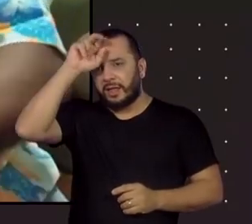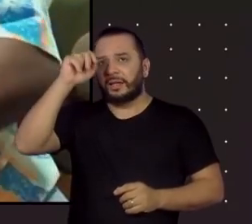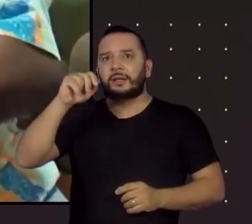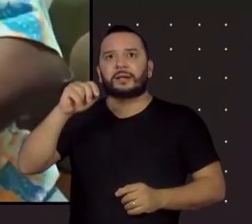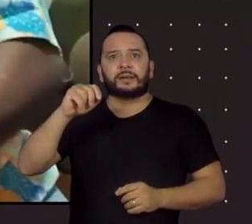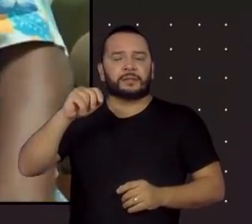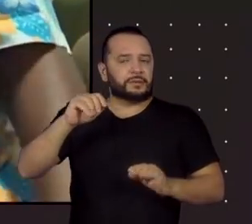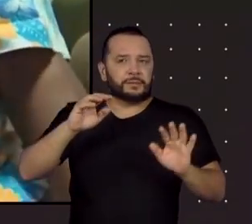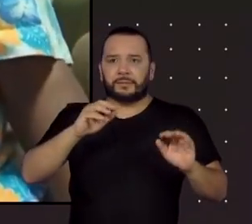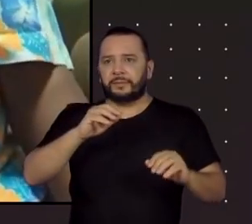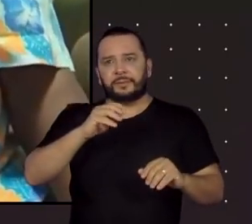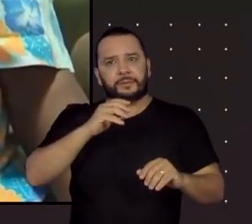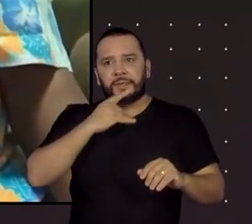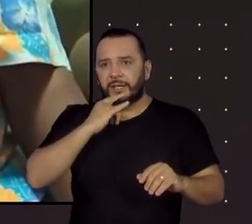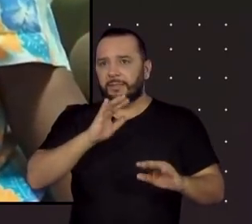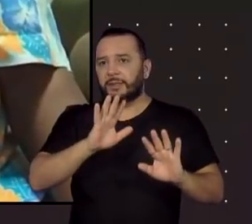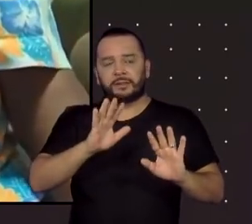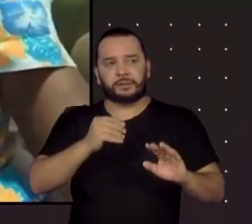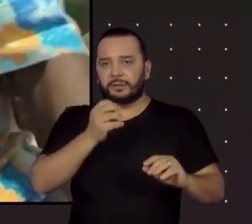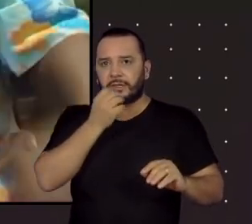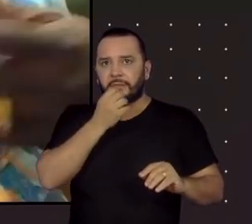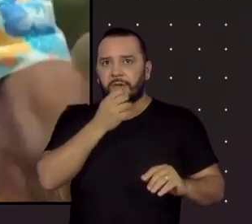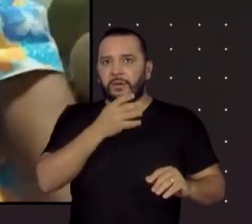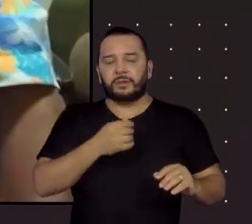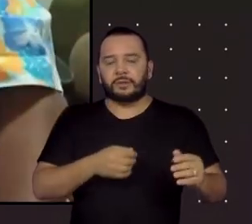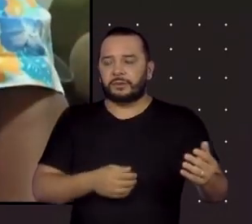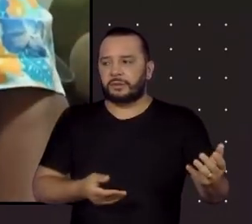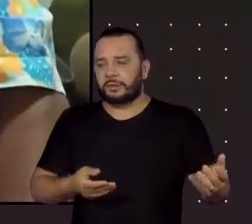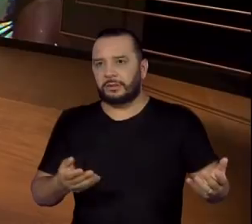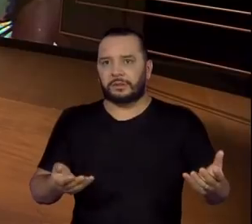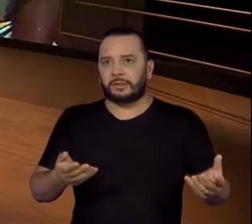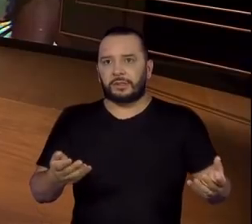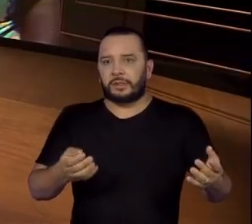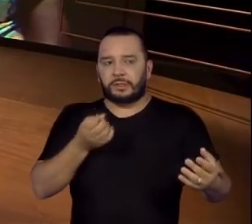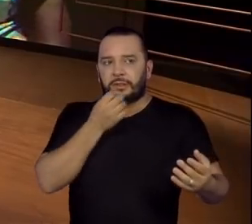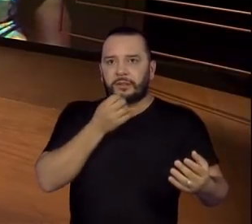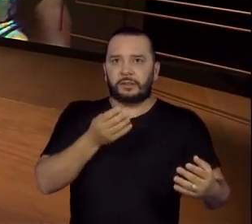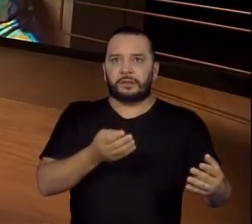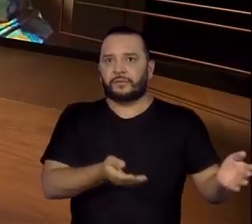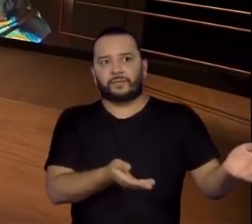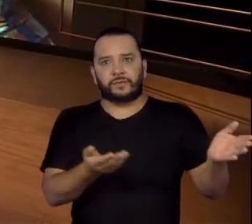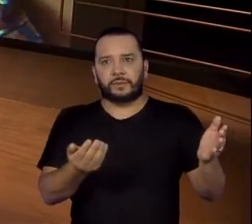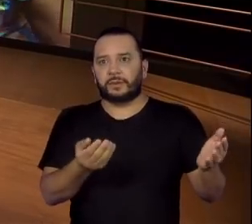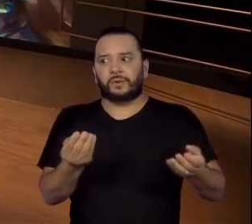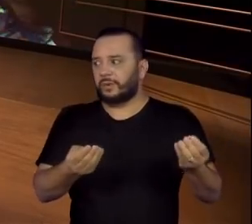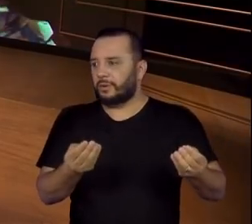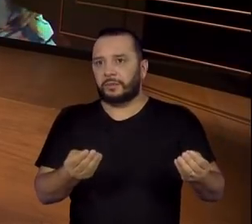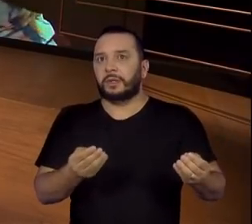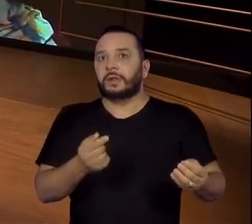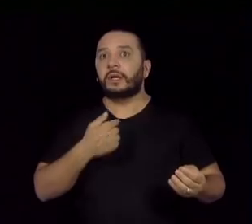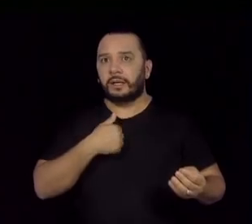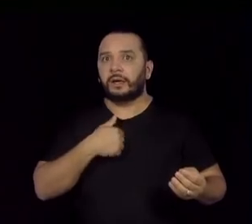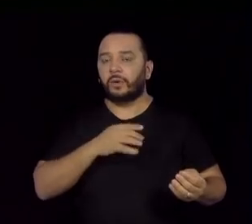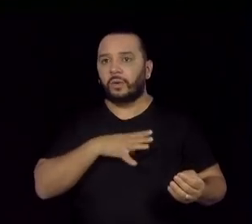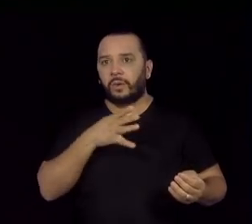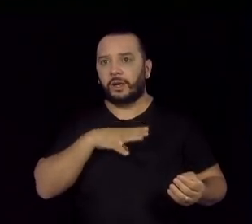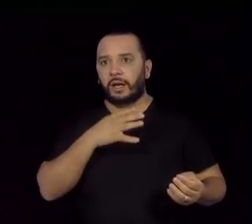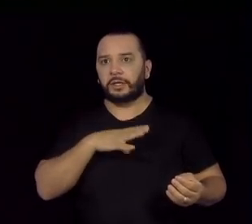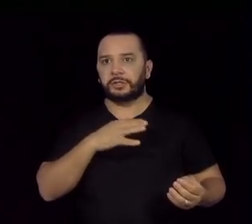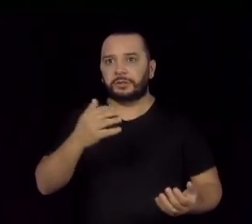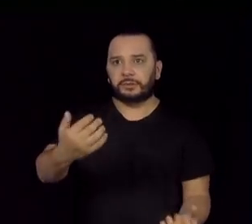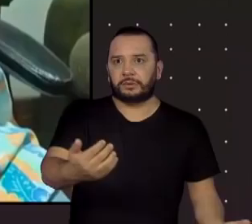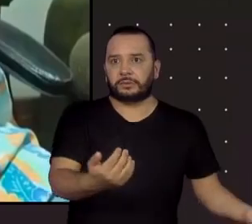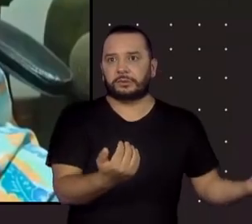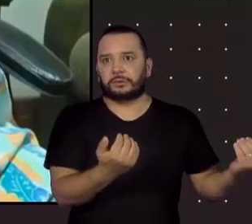nota. E eu, não é possível, Serguei. Cara, que é isso? Aí peguei a mulher, saí da